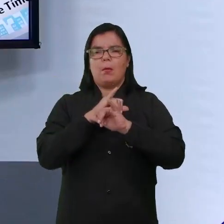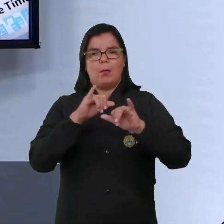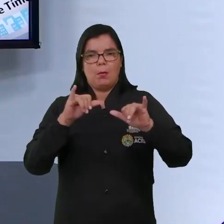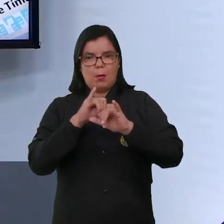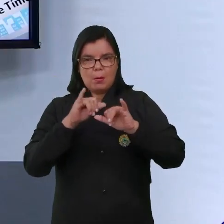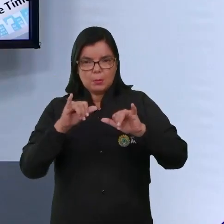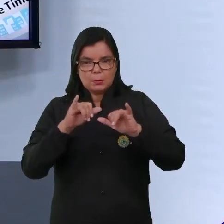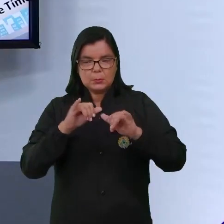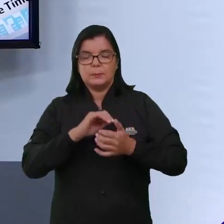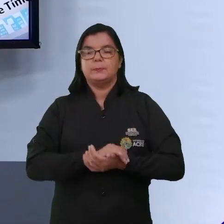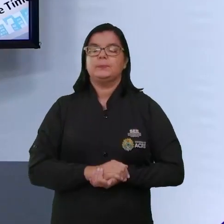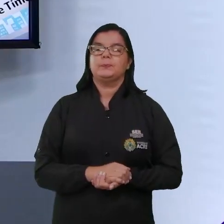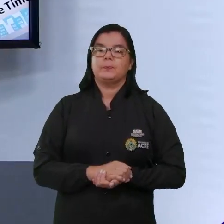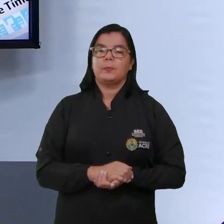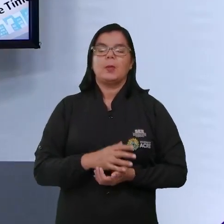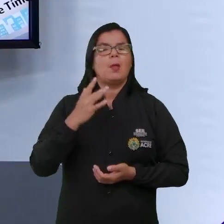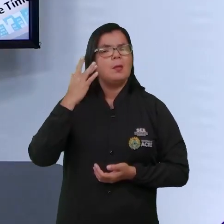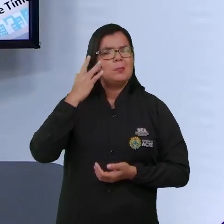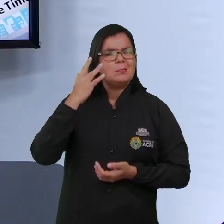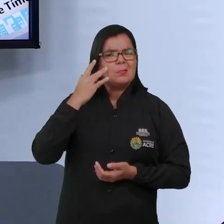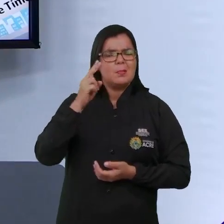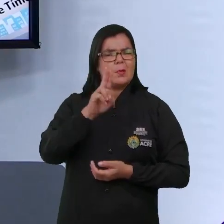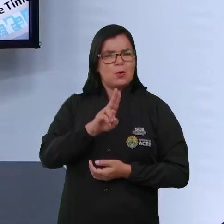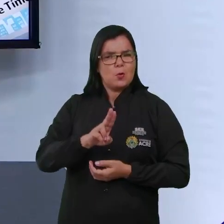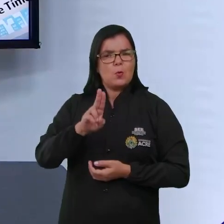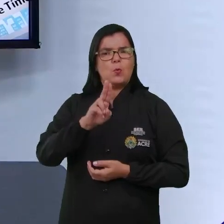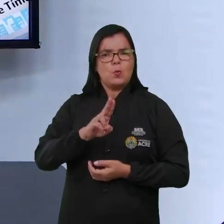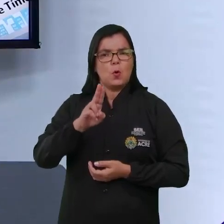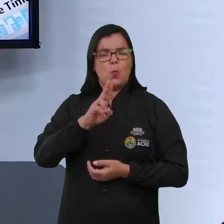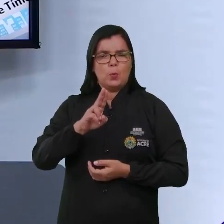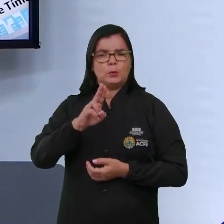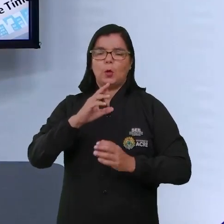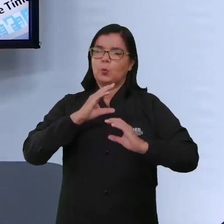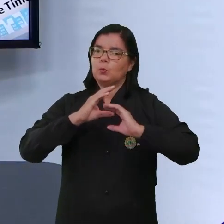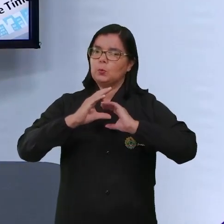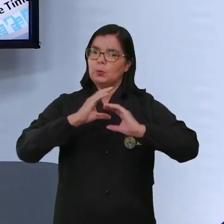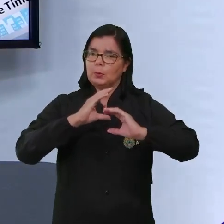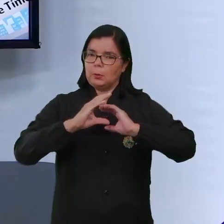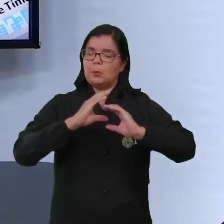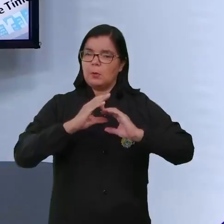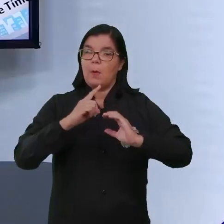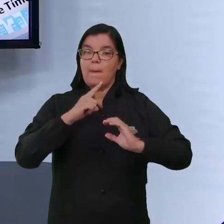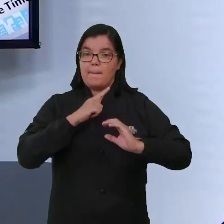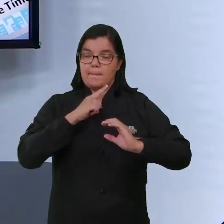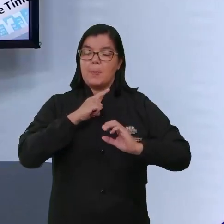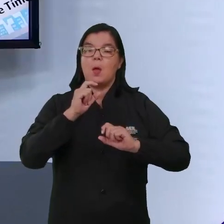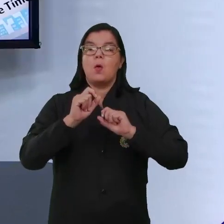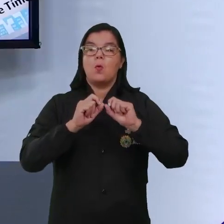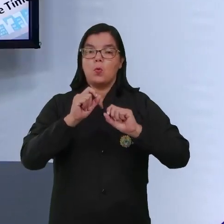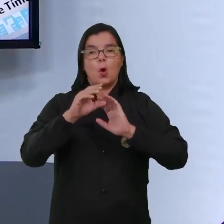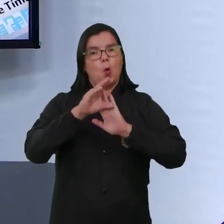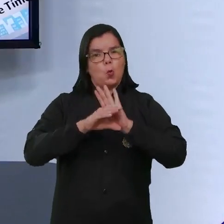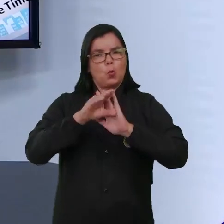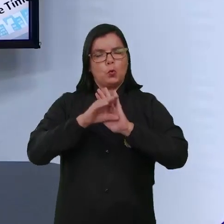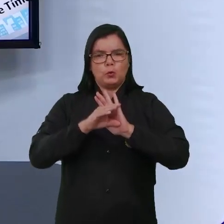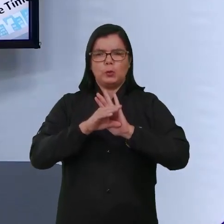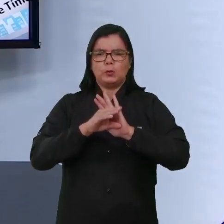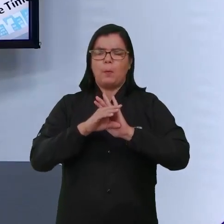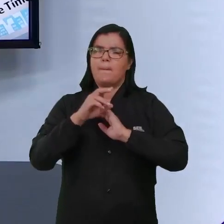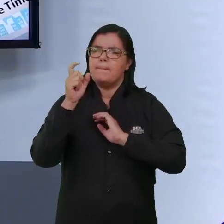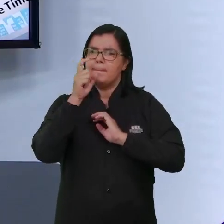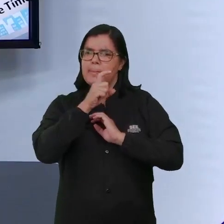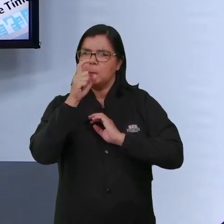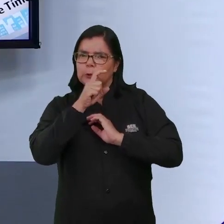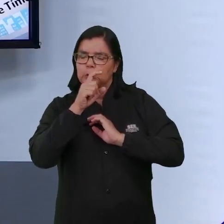as informações? Será que eu utilizo esses meios de comunicação para estar consumindo conteúdo supérfluo ou,